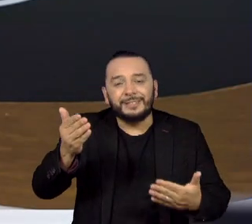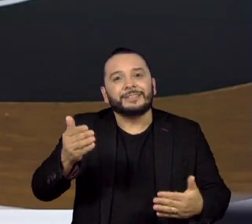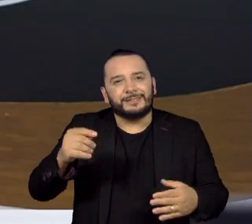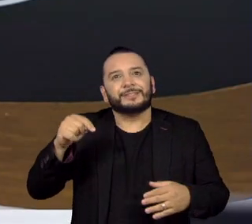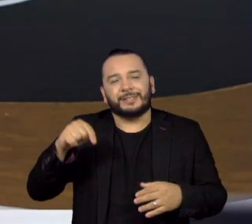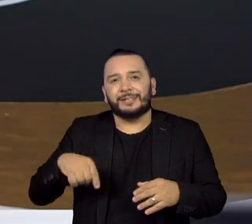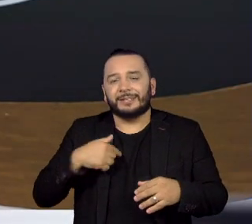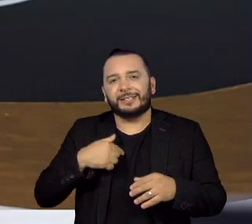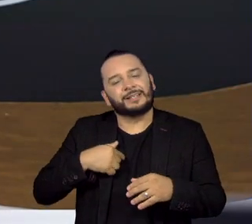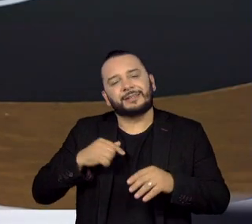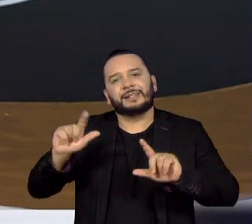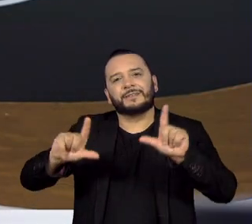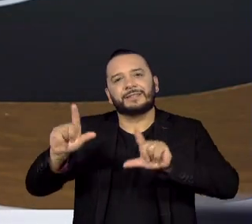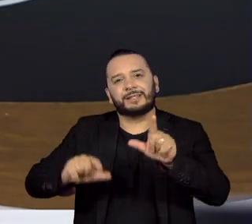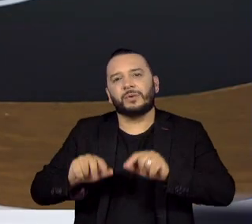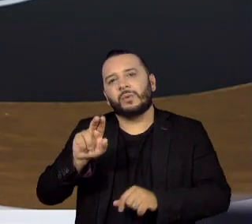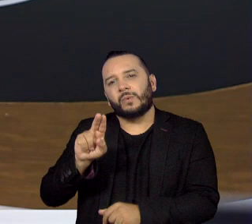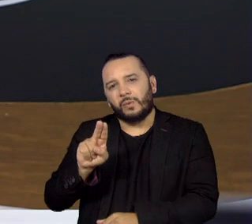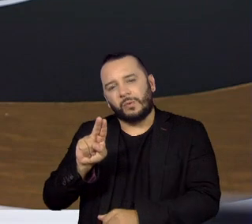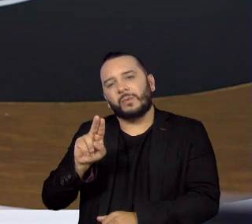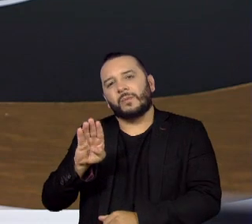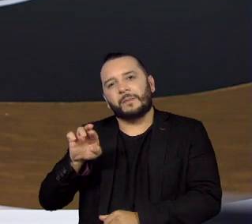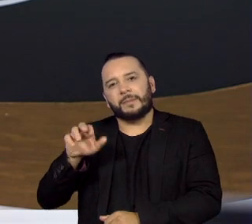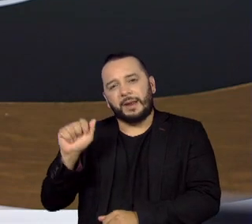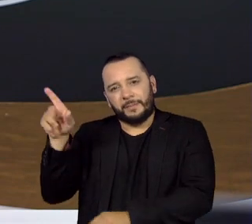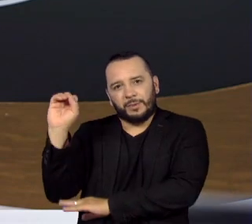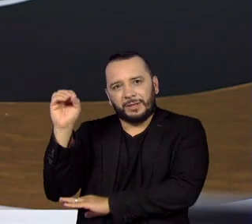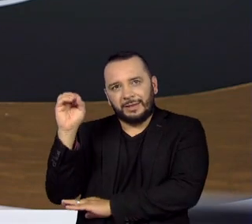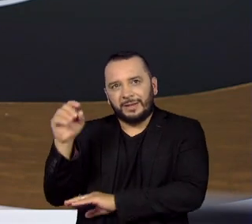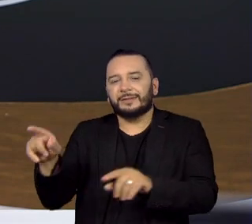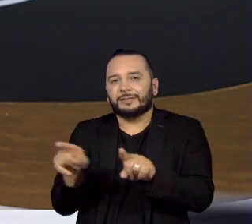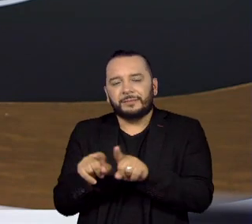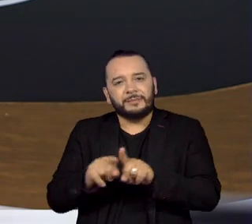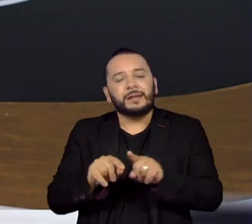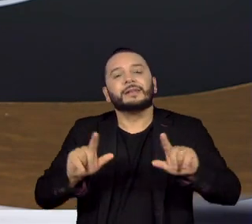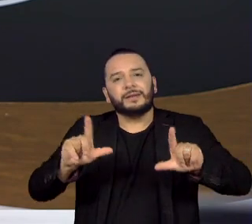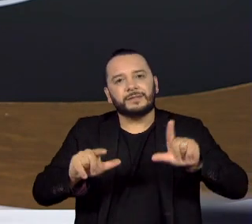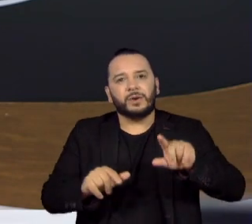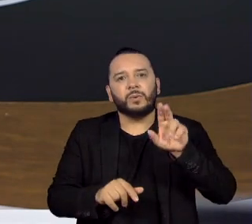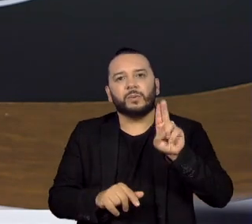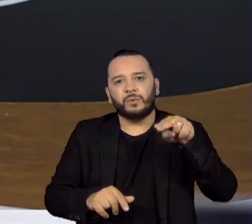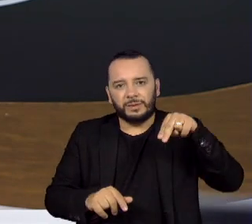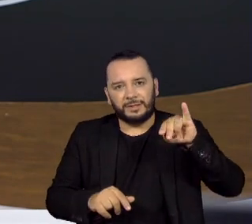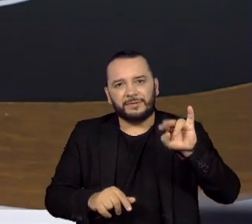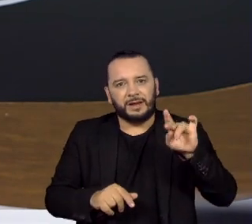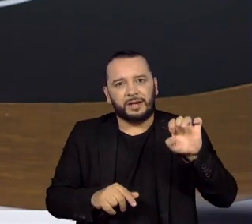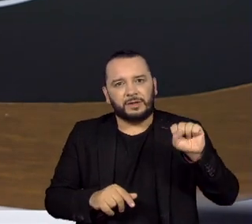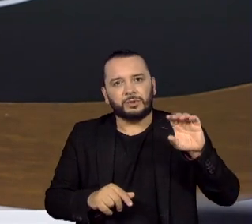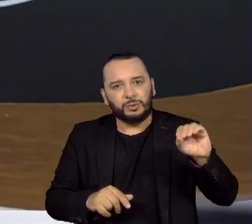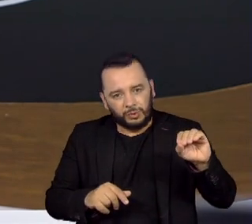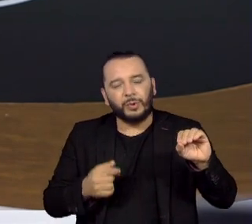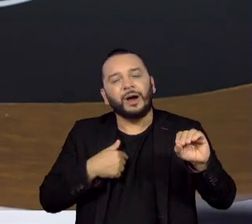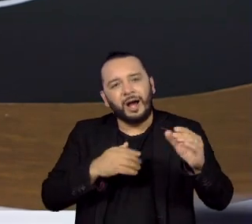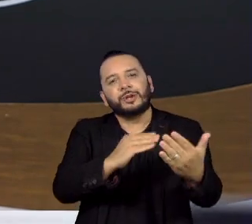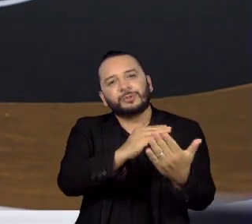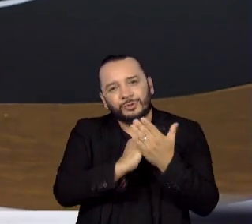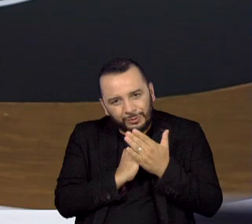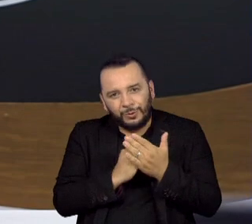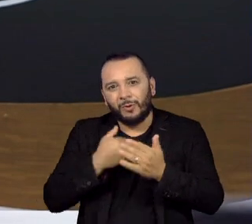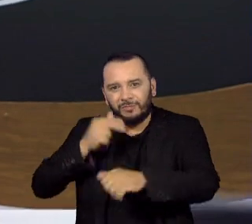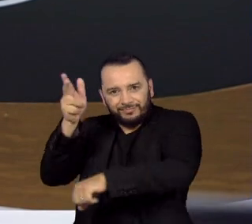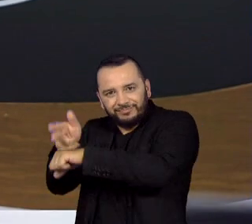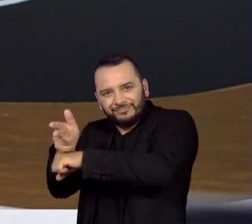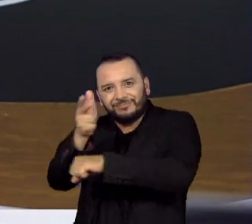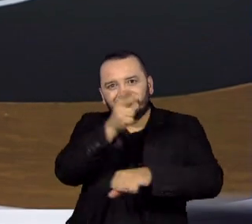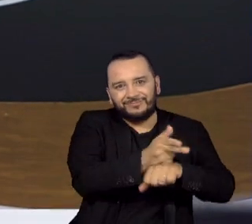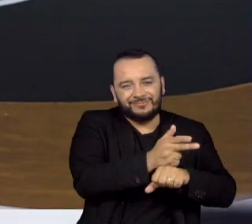TV Ubra de Porto Alegre e a TV Universo do Rio de Janeiro, que ajudaram a captar as imagens dos dois, cada um